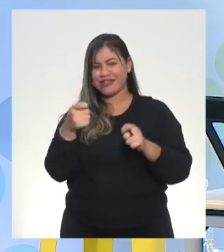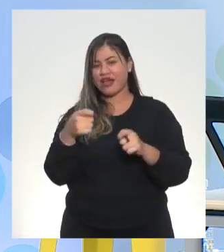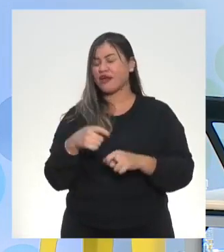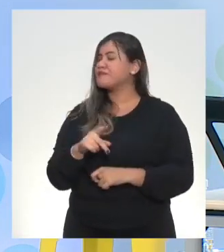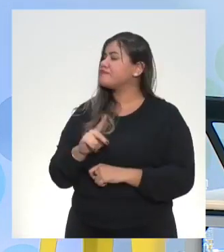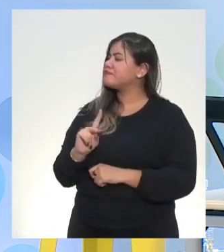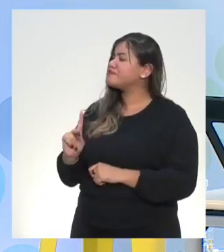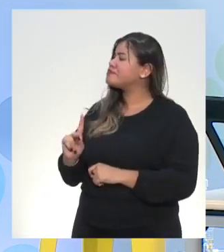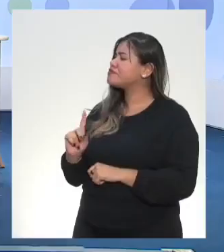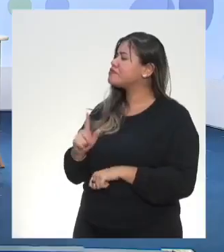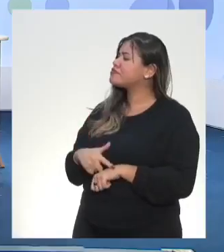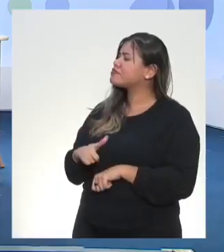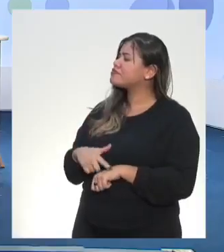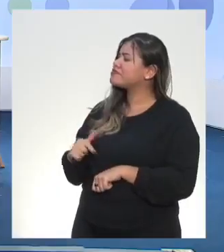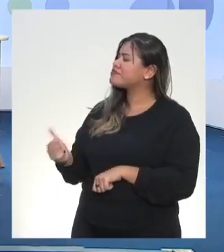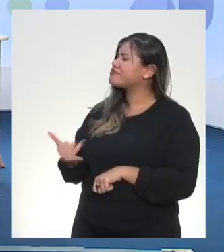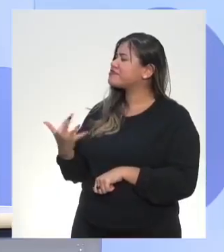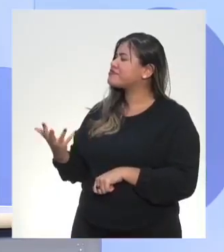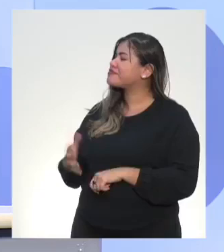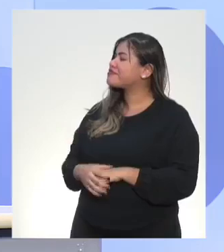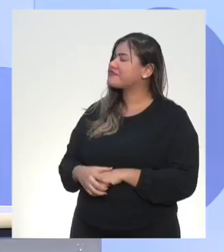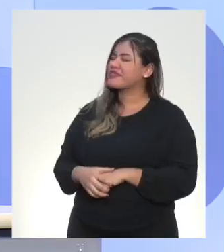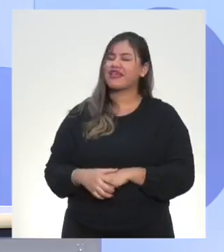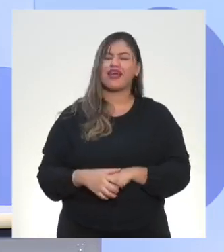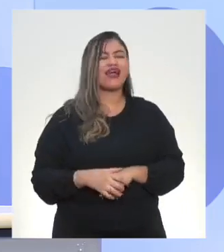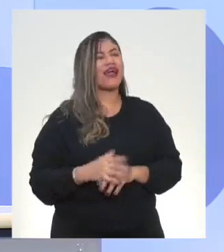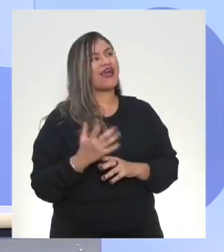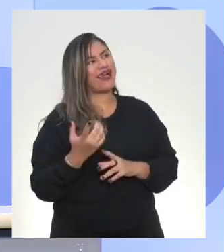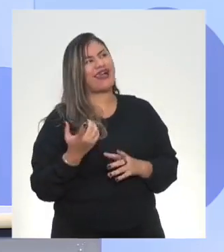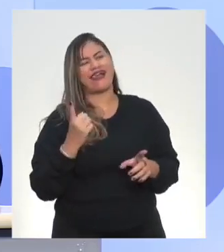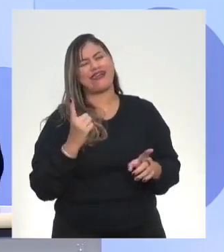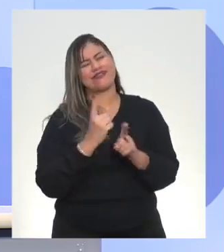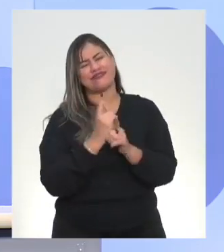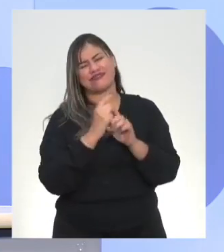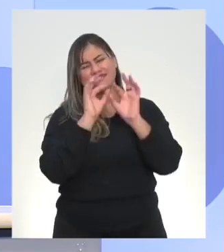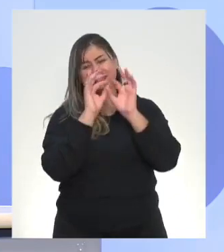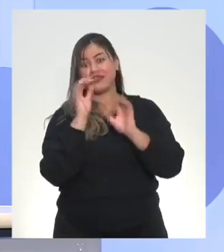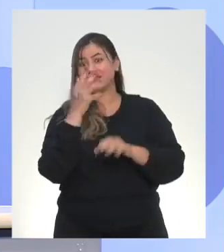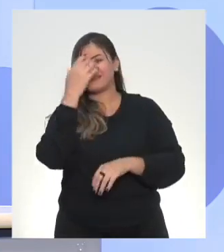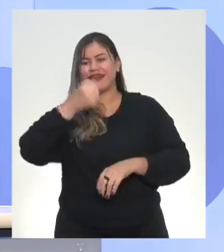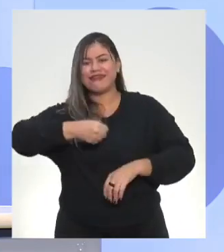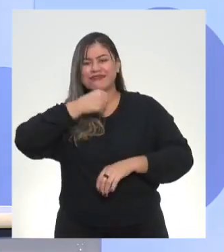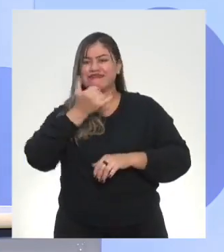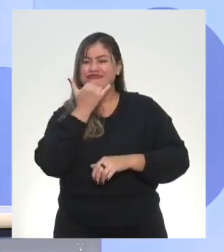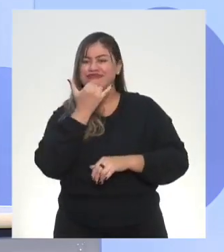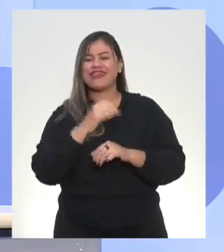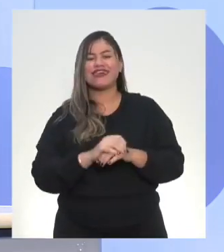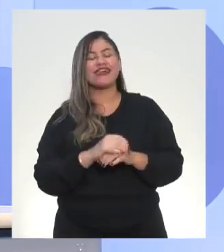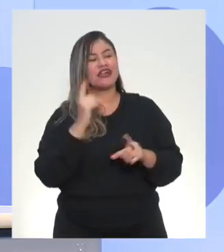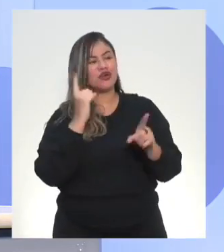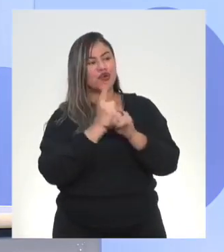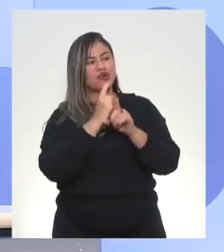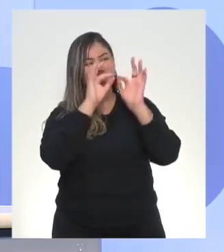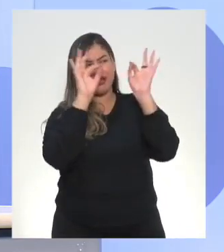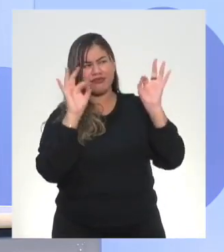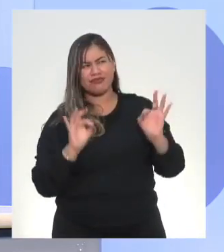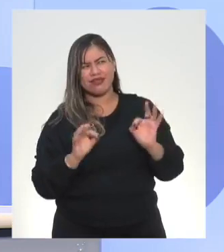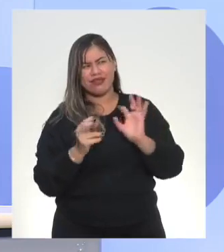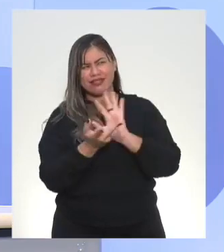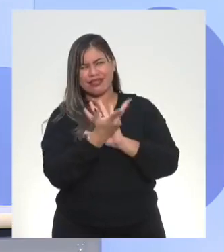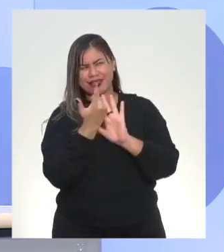mede 4 centímetros. Então, o perímetro vai ser 6 vezes 4.